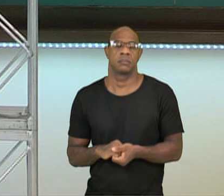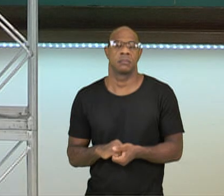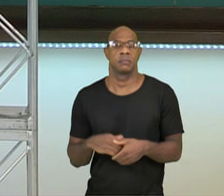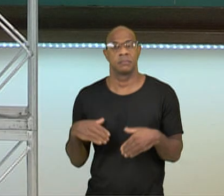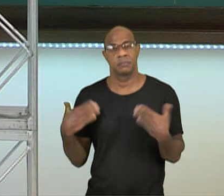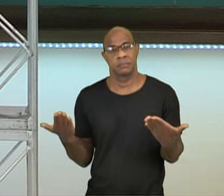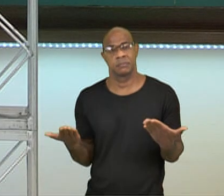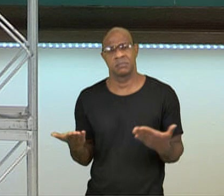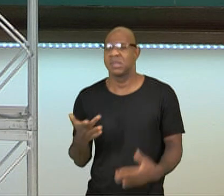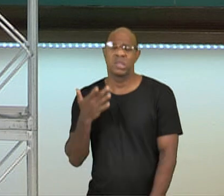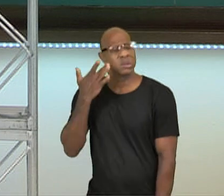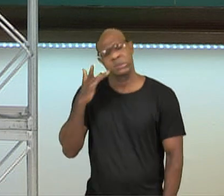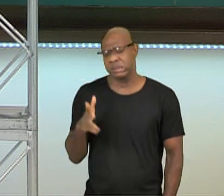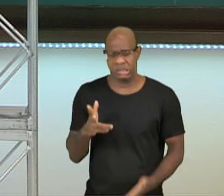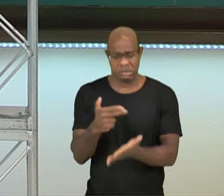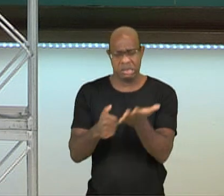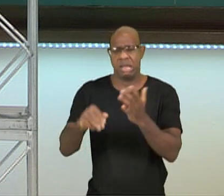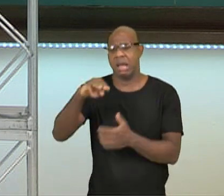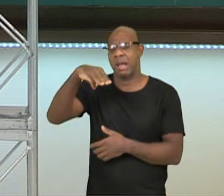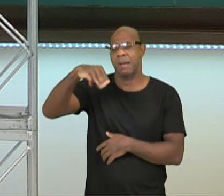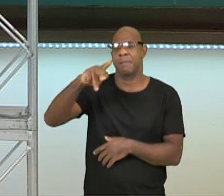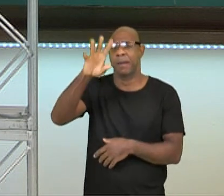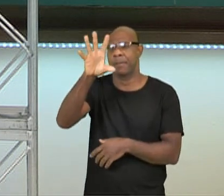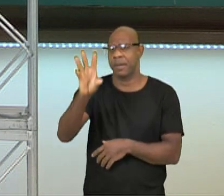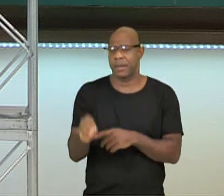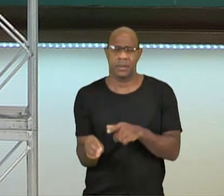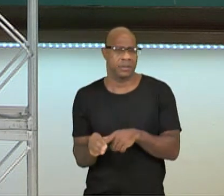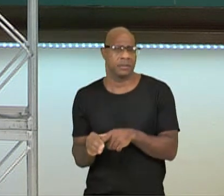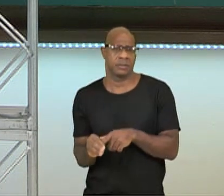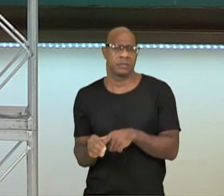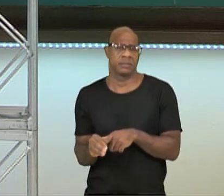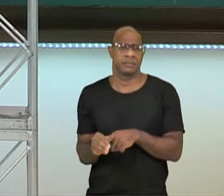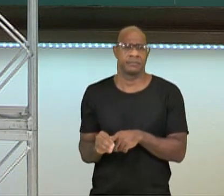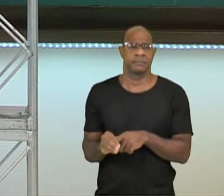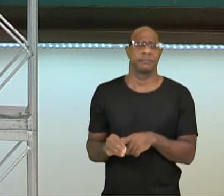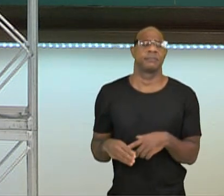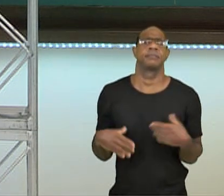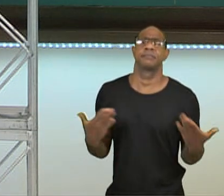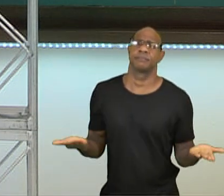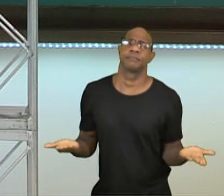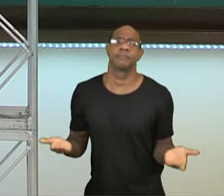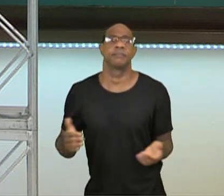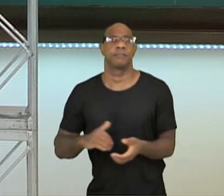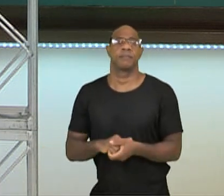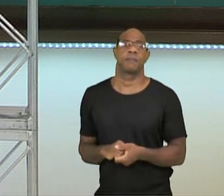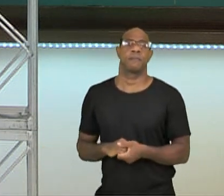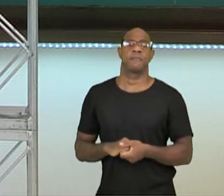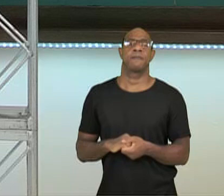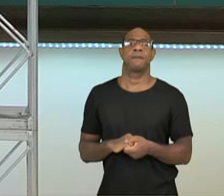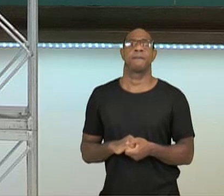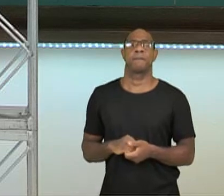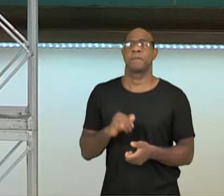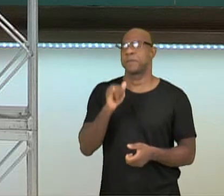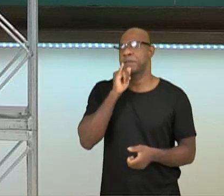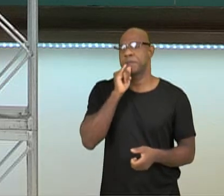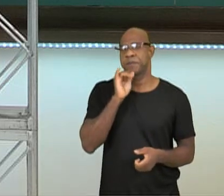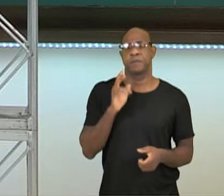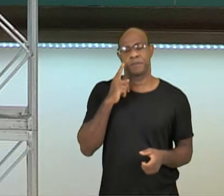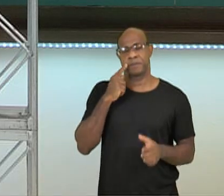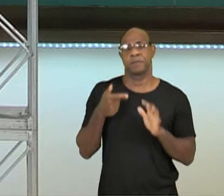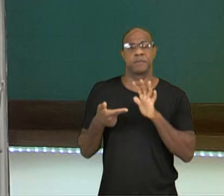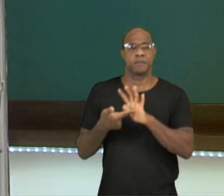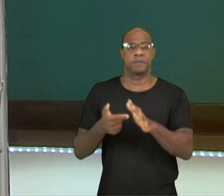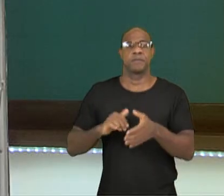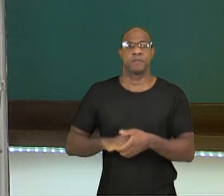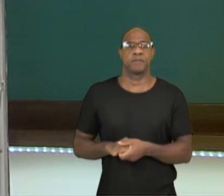Não sei desenhar mapa, professora. Ficou isso que você está vendo aí. Bom, olha só, peguei um exemplo aqui para você ter